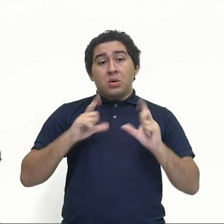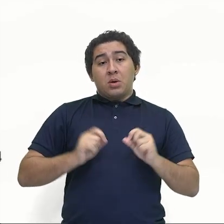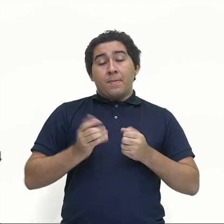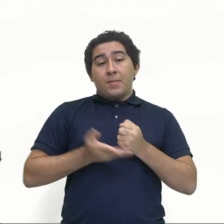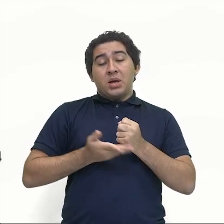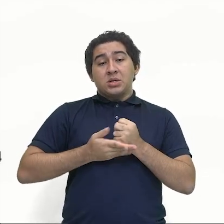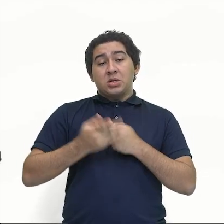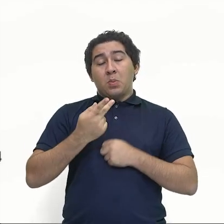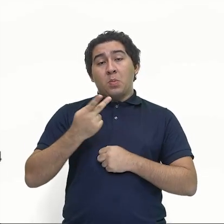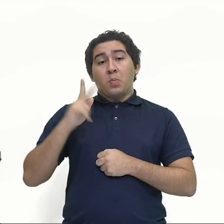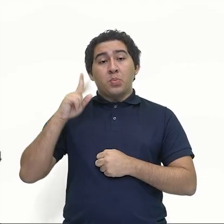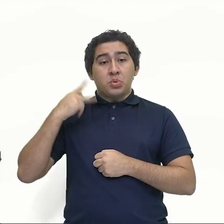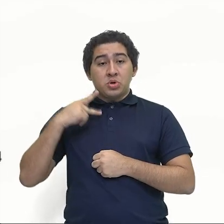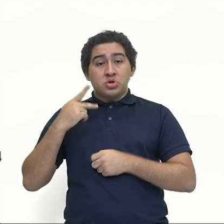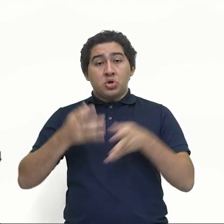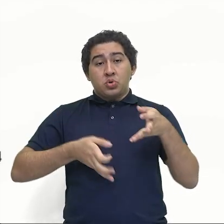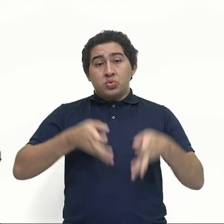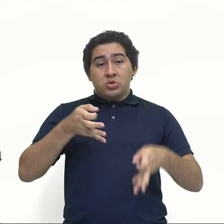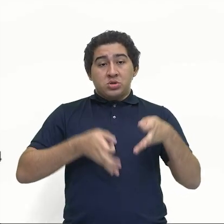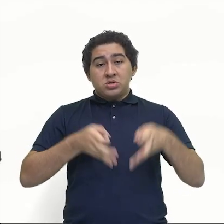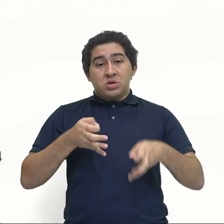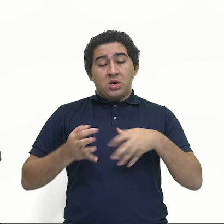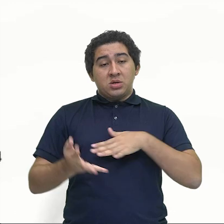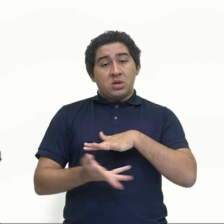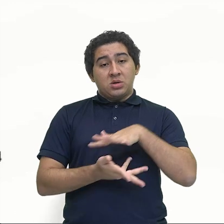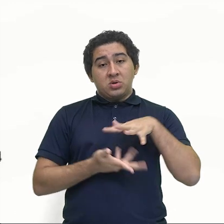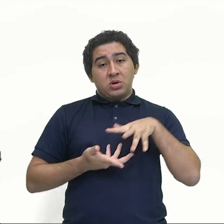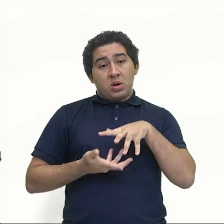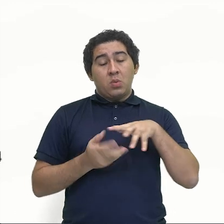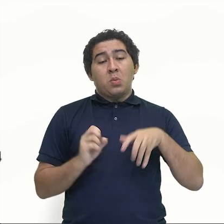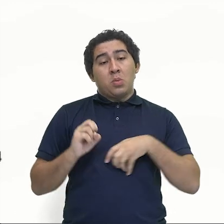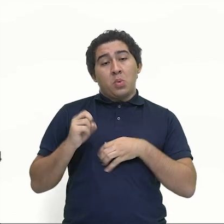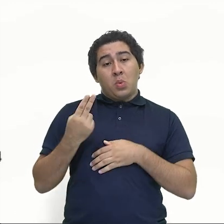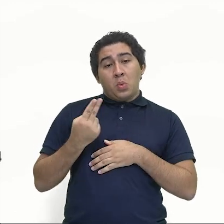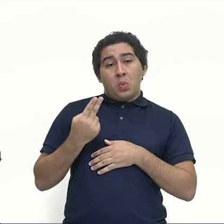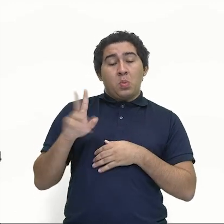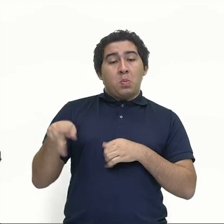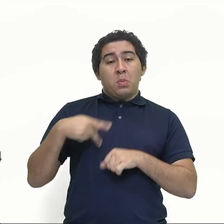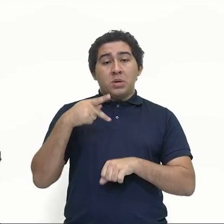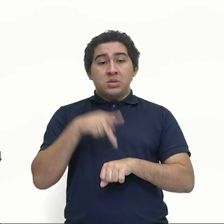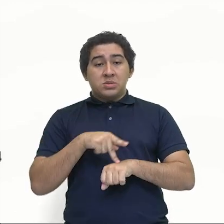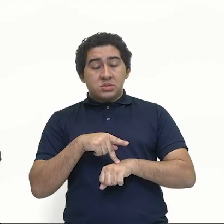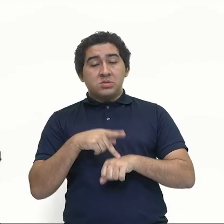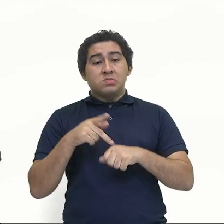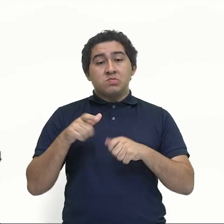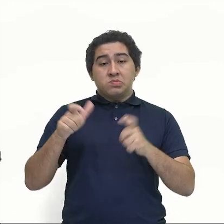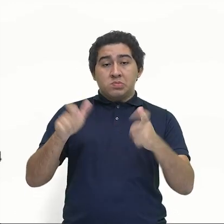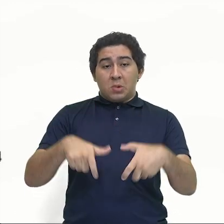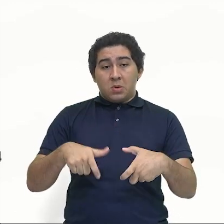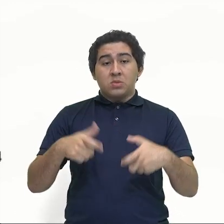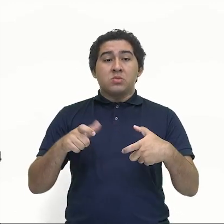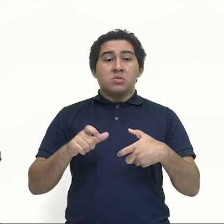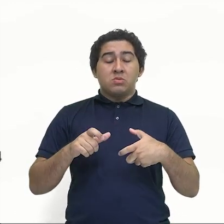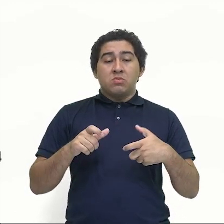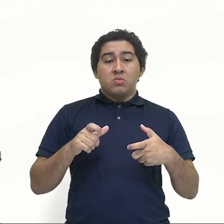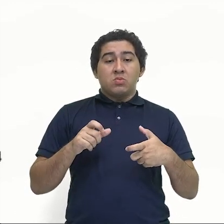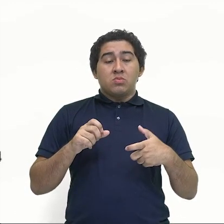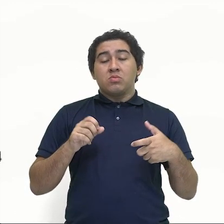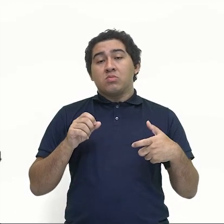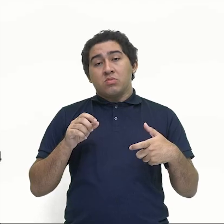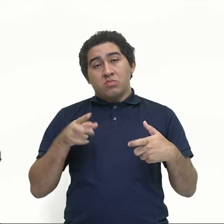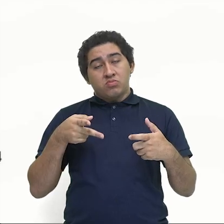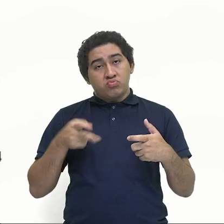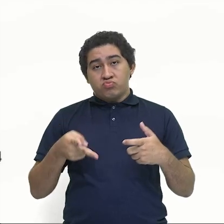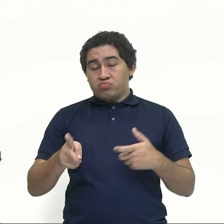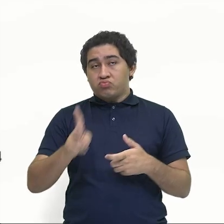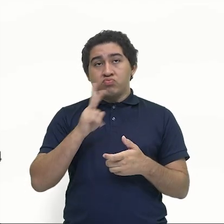política, jurídica, de status internacional, do país ou território e assim